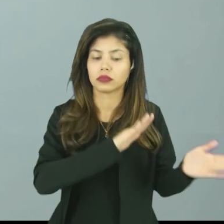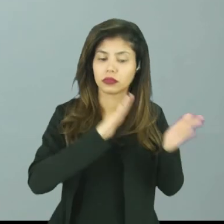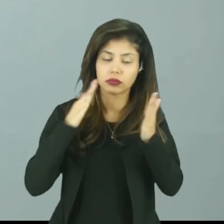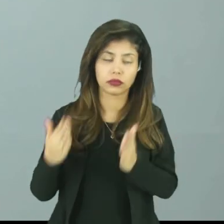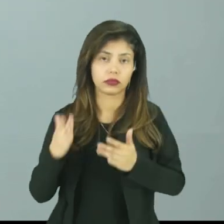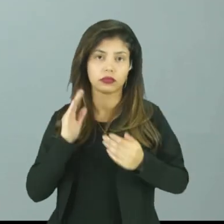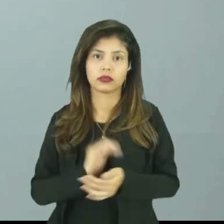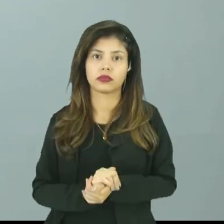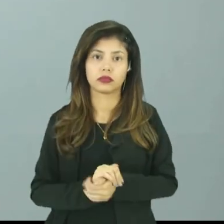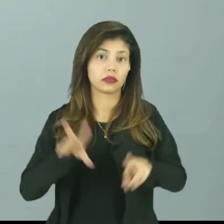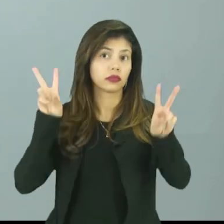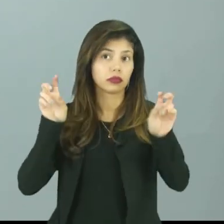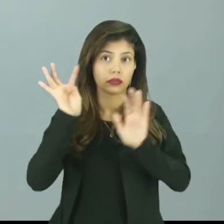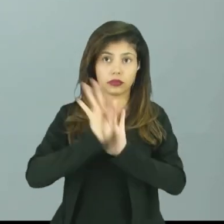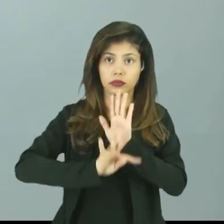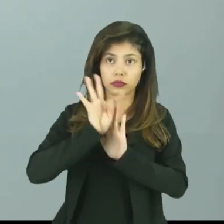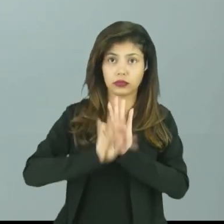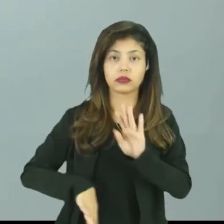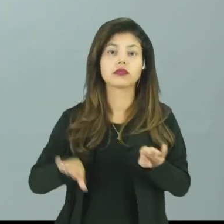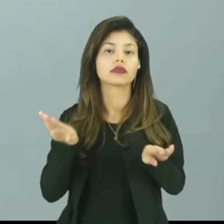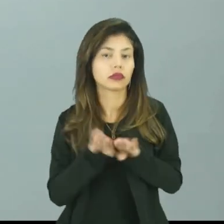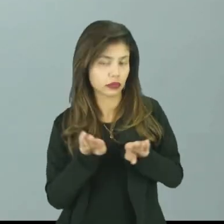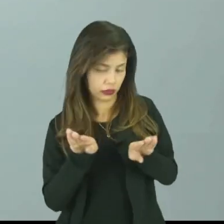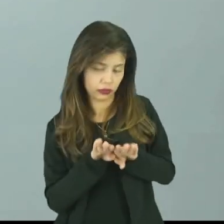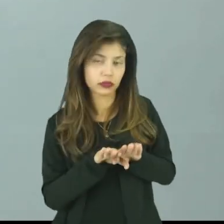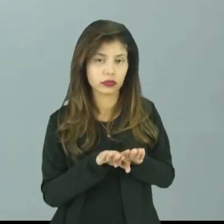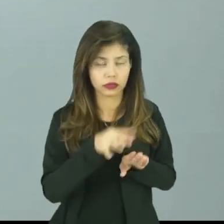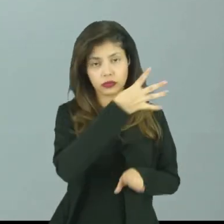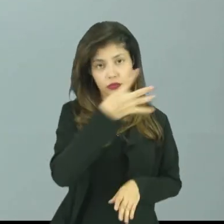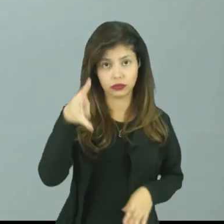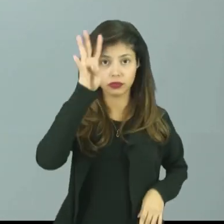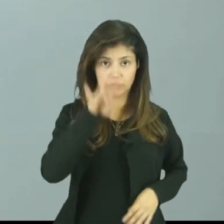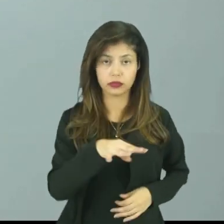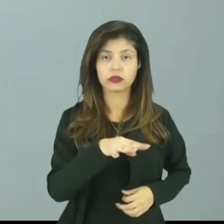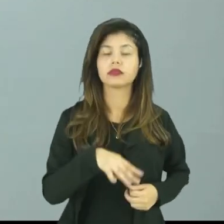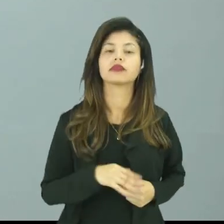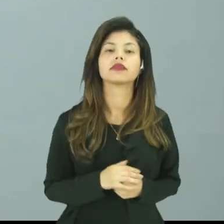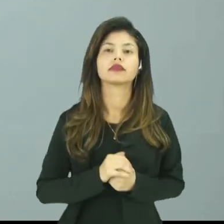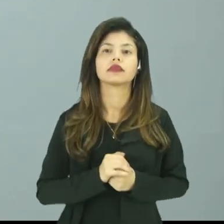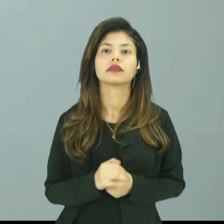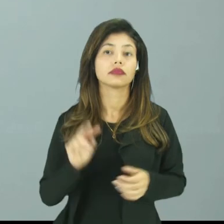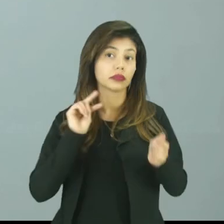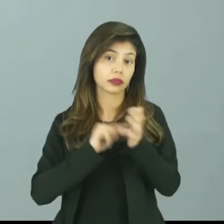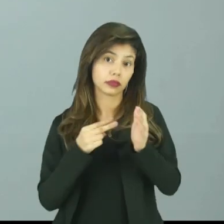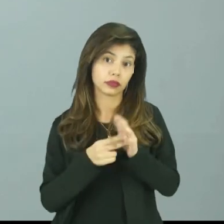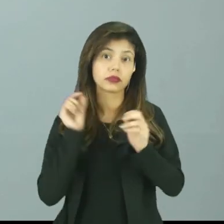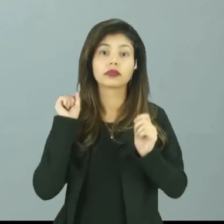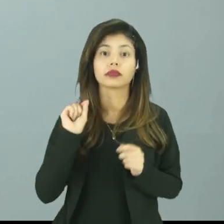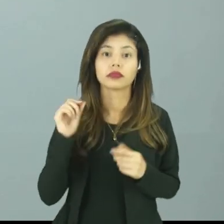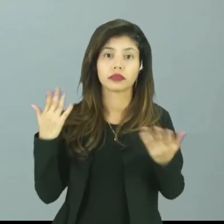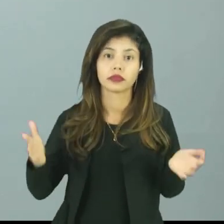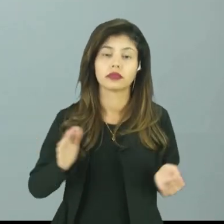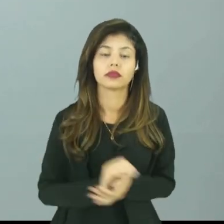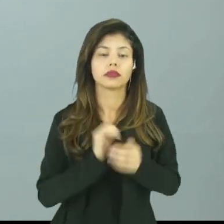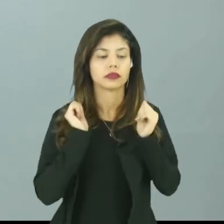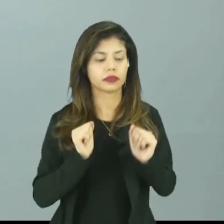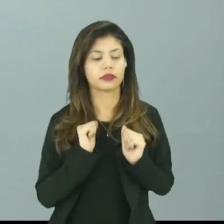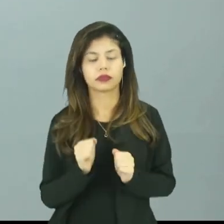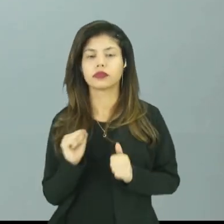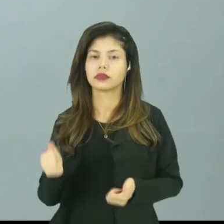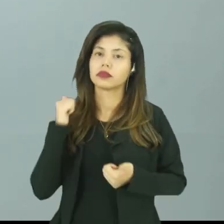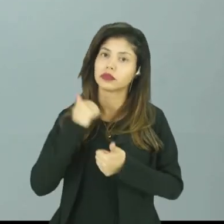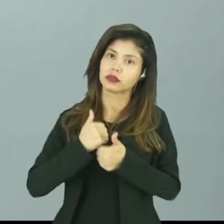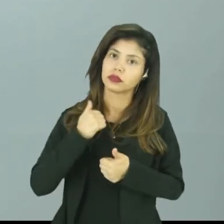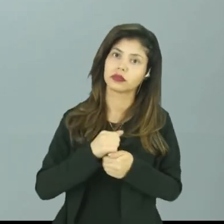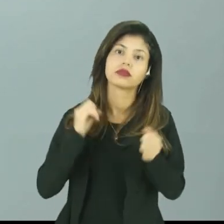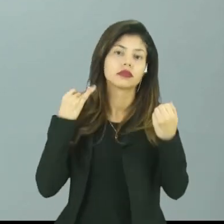partir de um texto ou a partir da tabela. Isso significa dizer que você pode aplicar